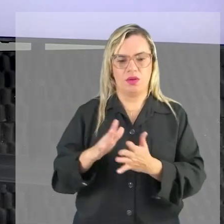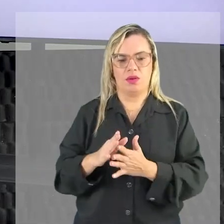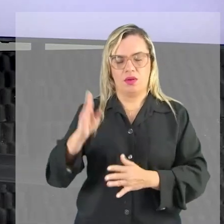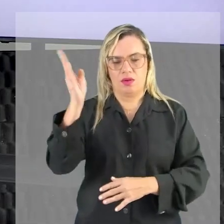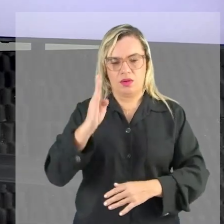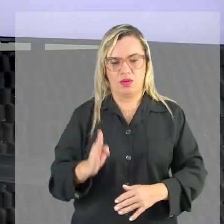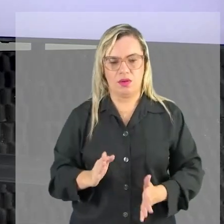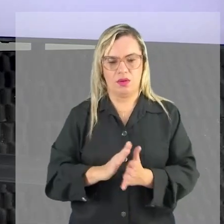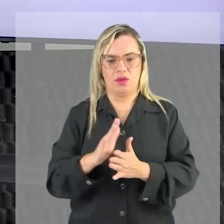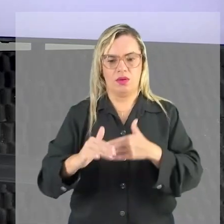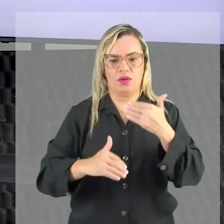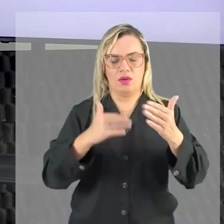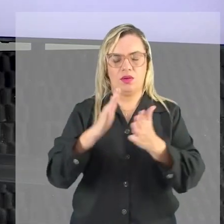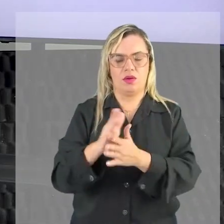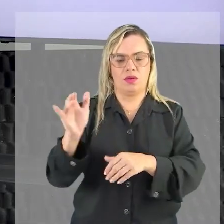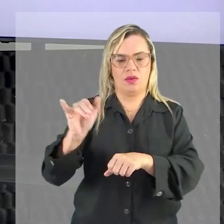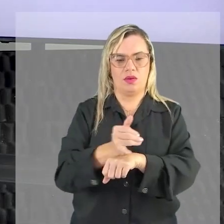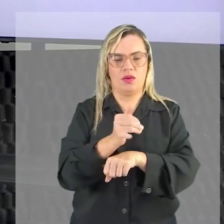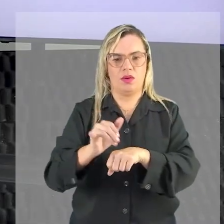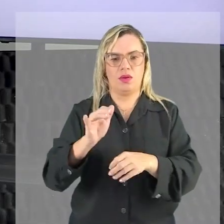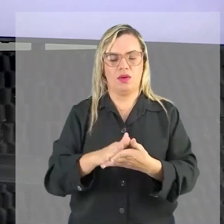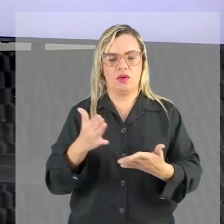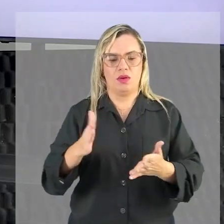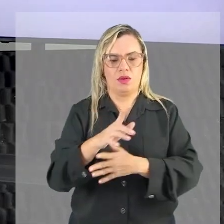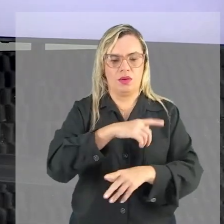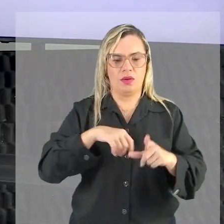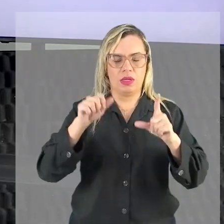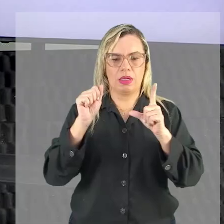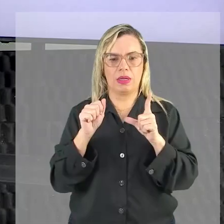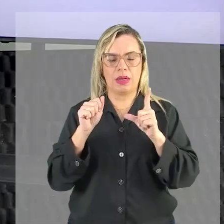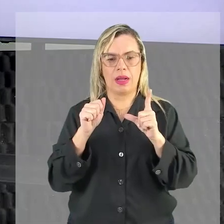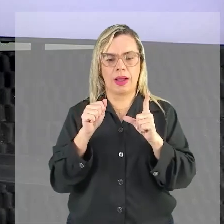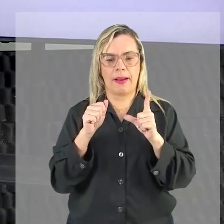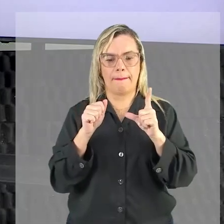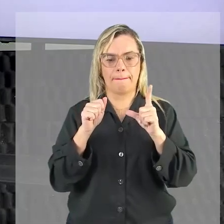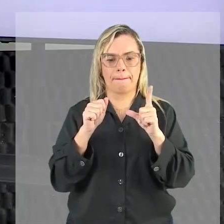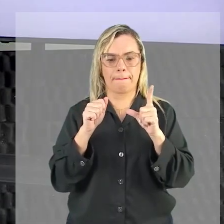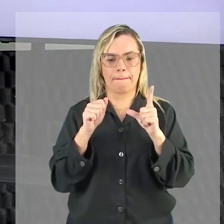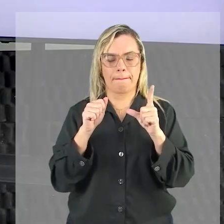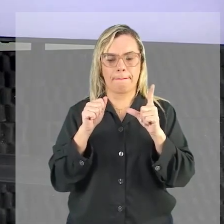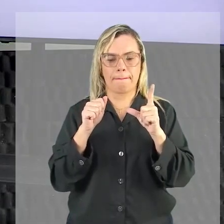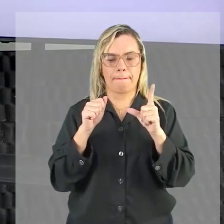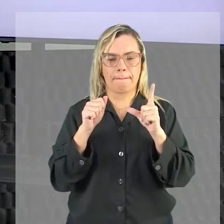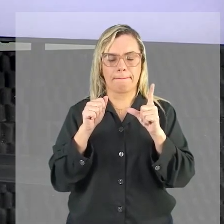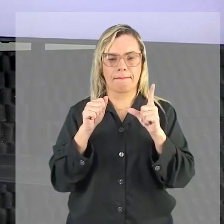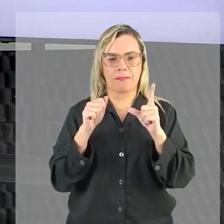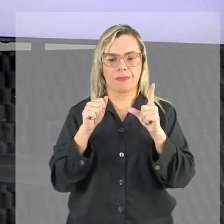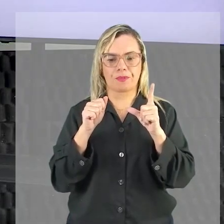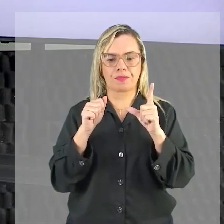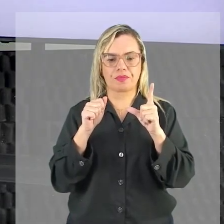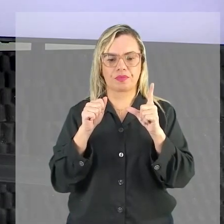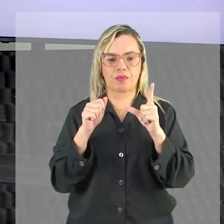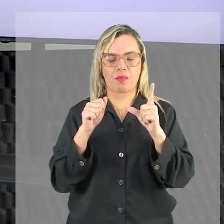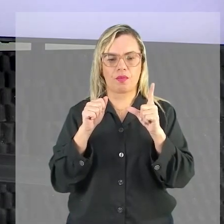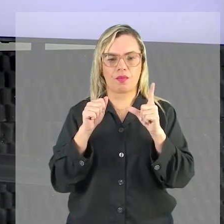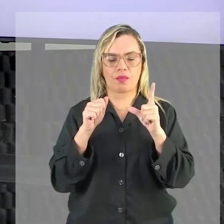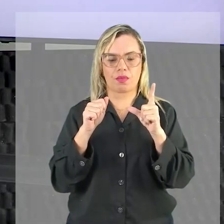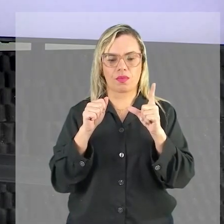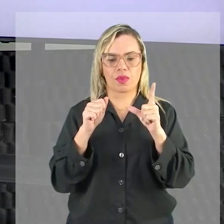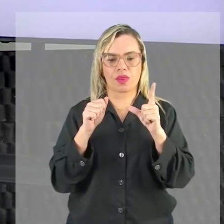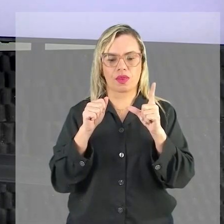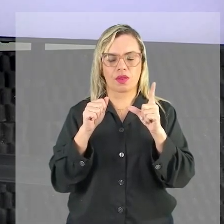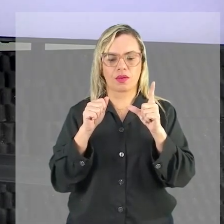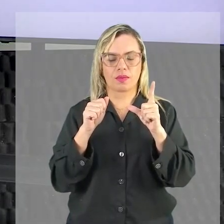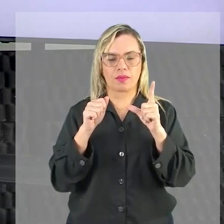necessário o desenvolvimento de estratégias que, letra A, promovam a melhoria da aptidão física da